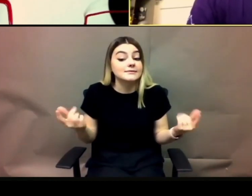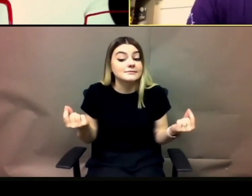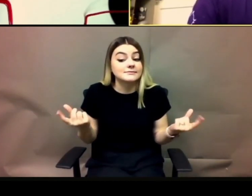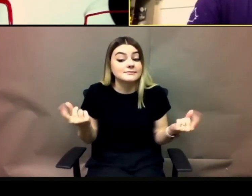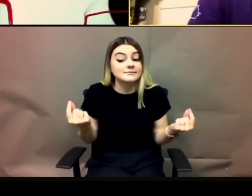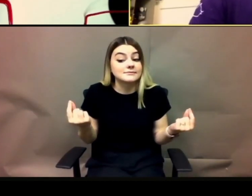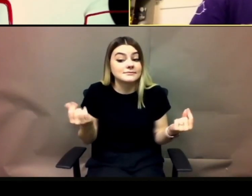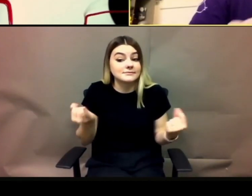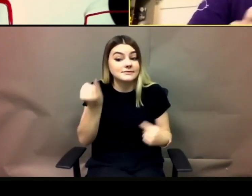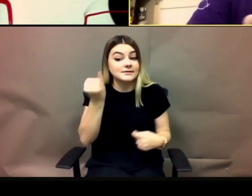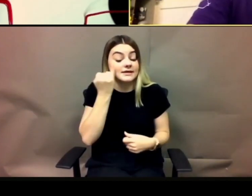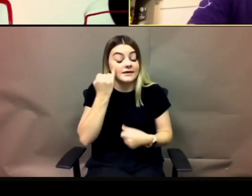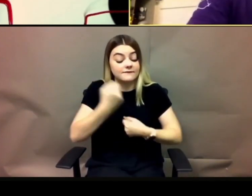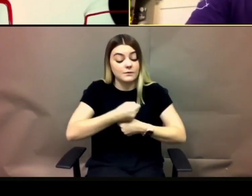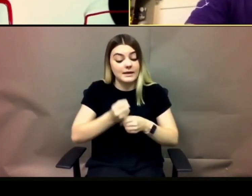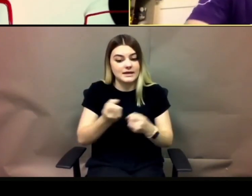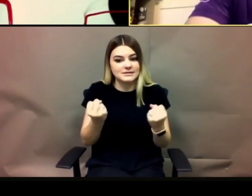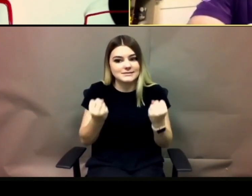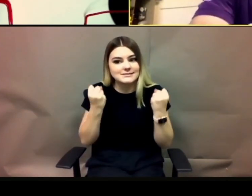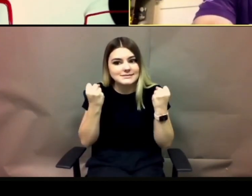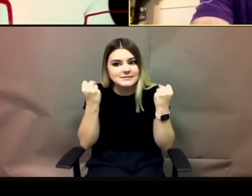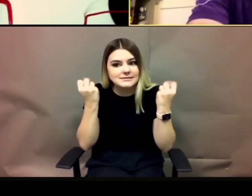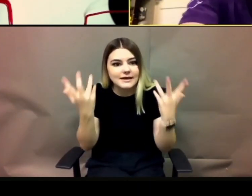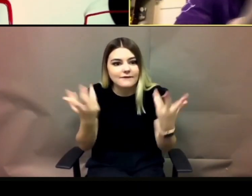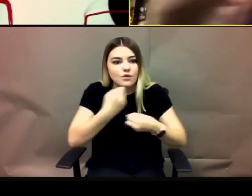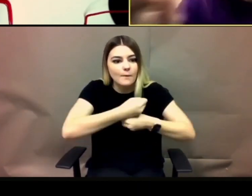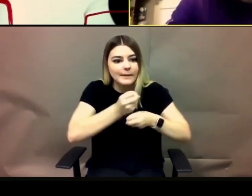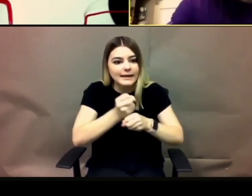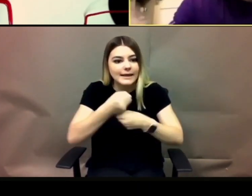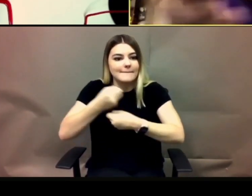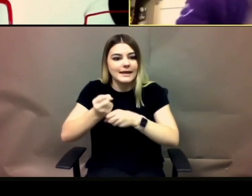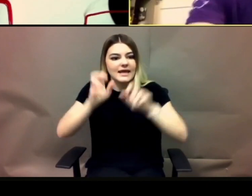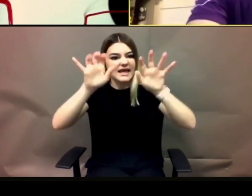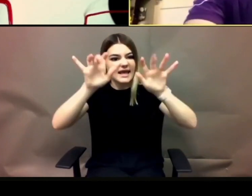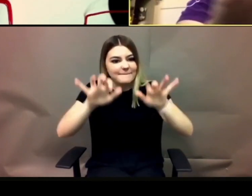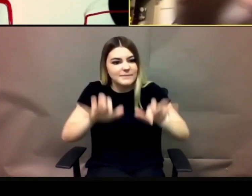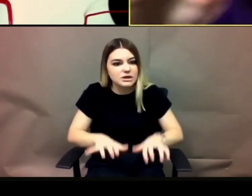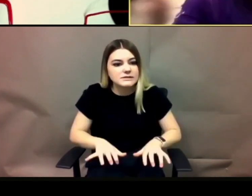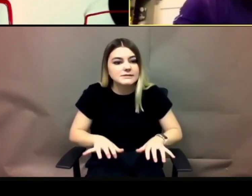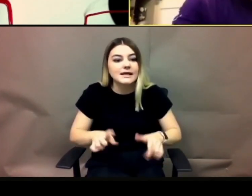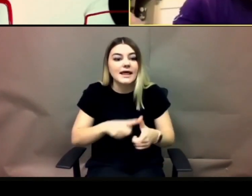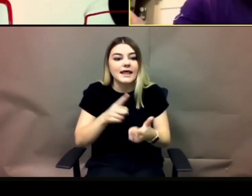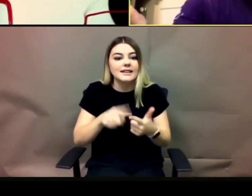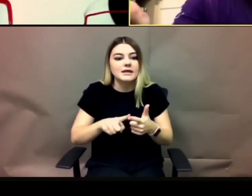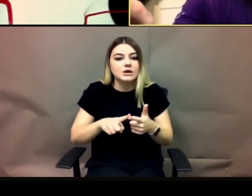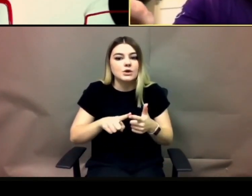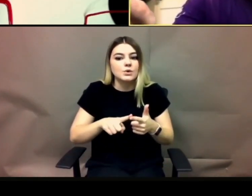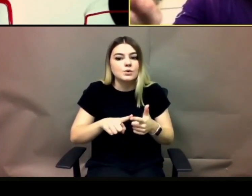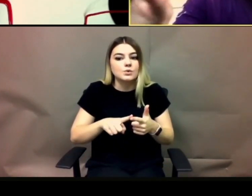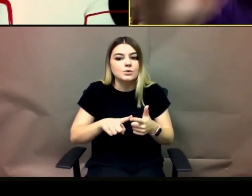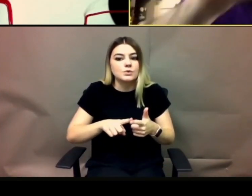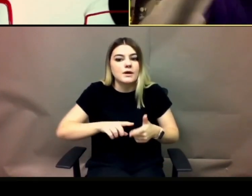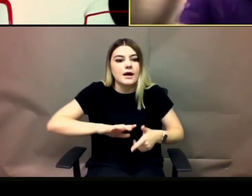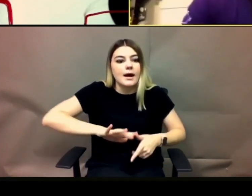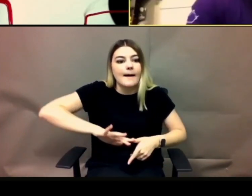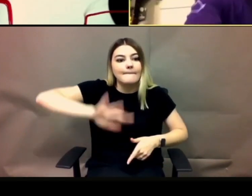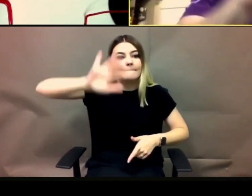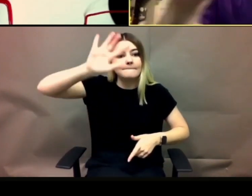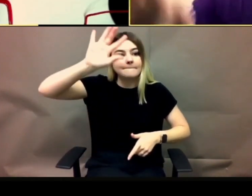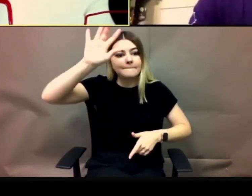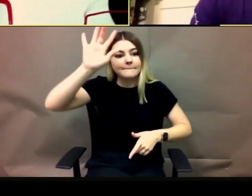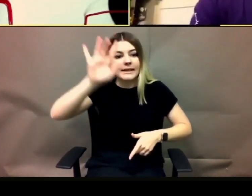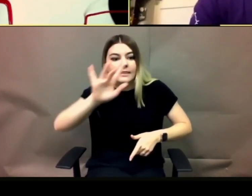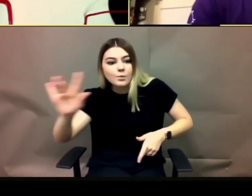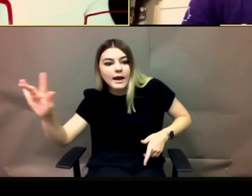vocês podem fazer também, se criarem vários inputs, vários inputs com o Makemake,